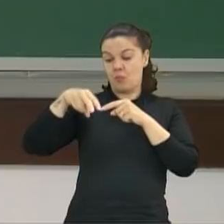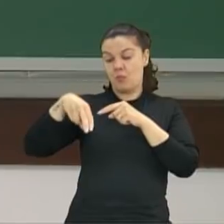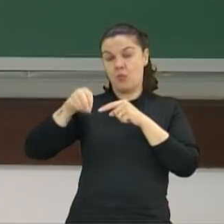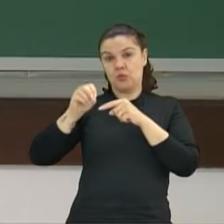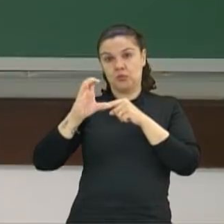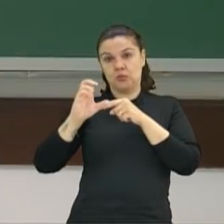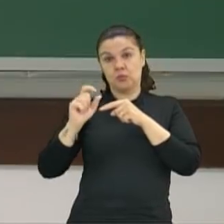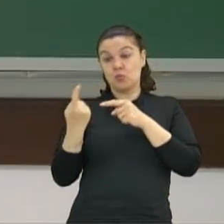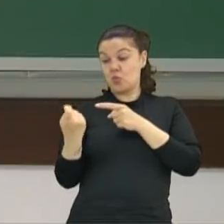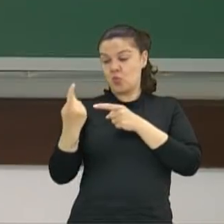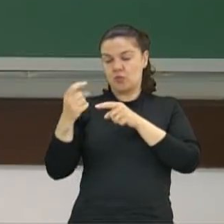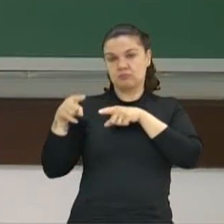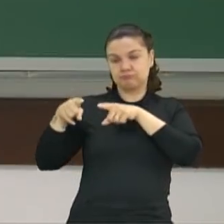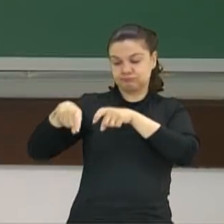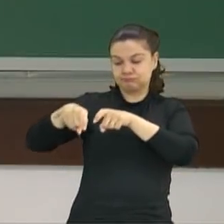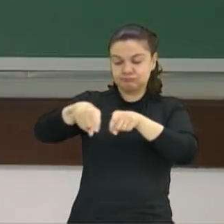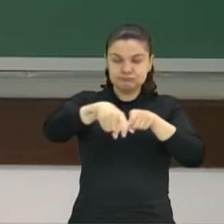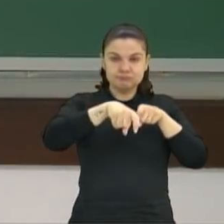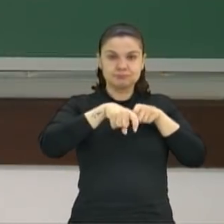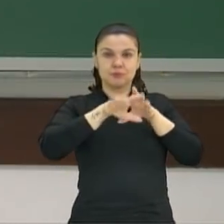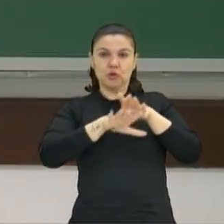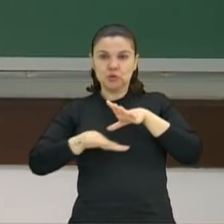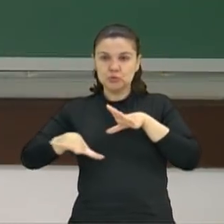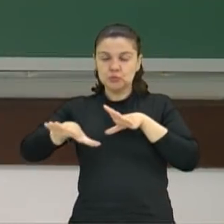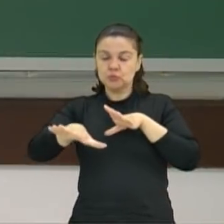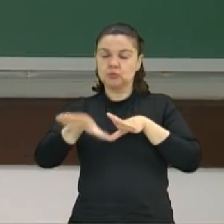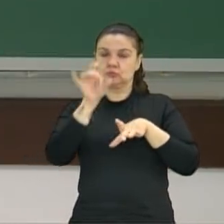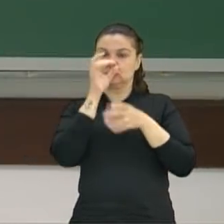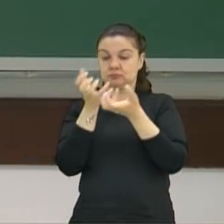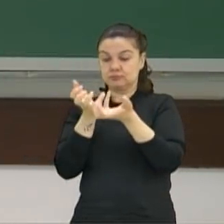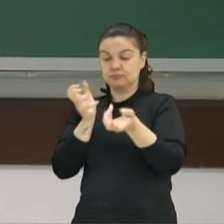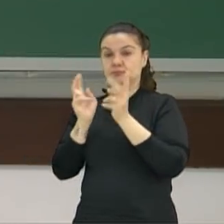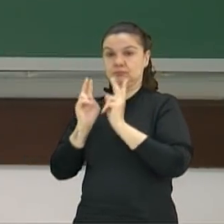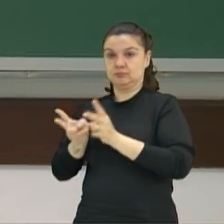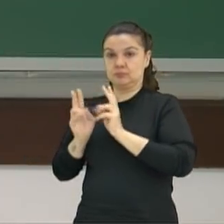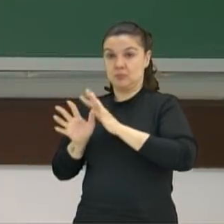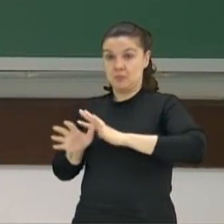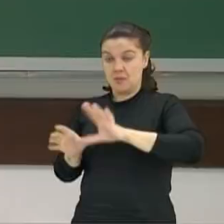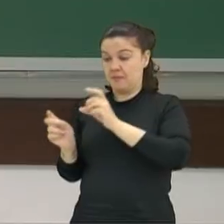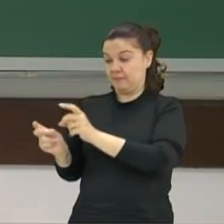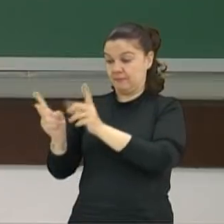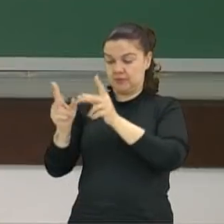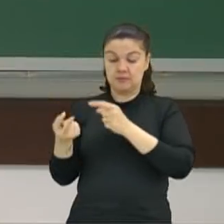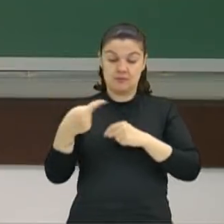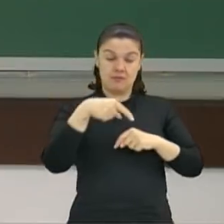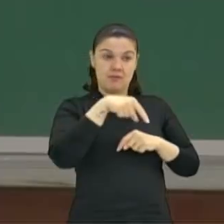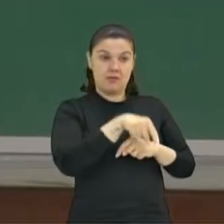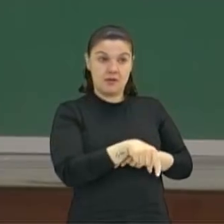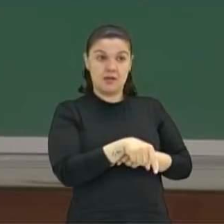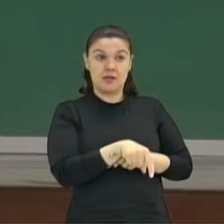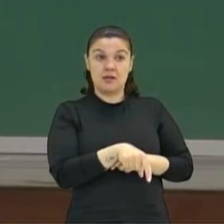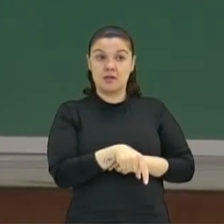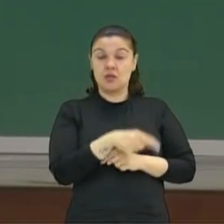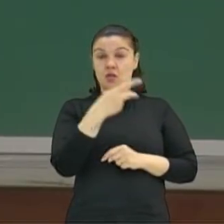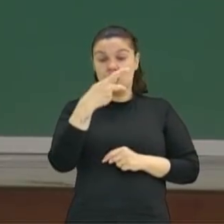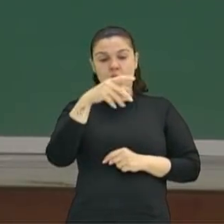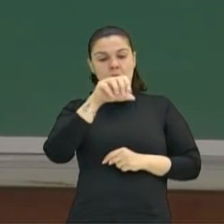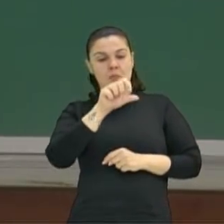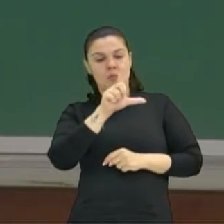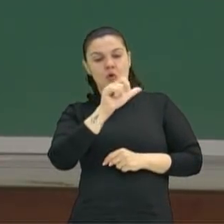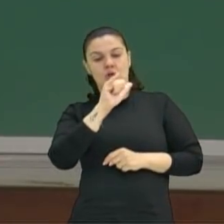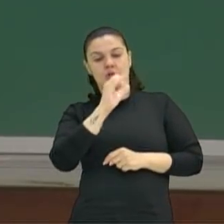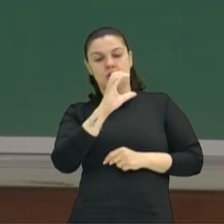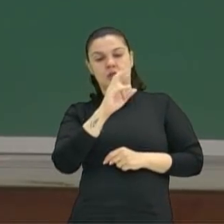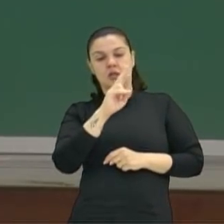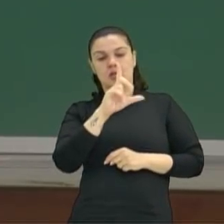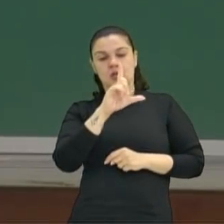monocultura, um tipo só de plantação, de produto. Já na policultura, a